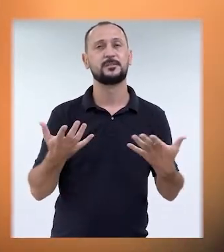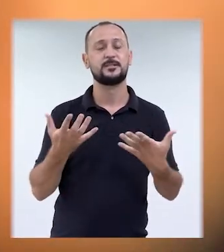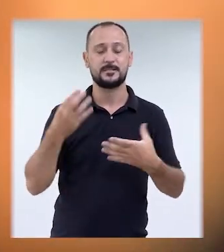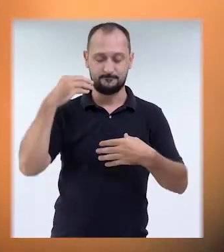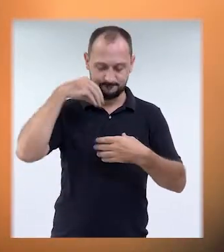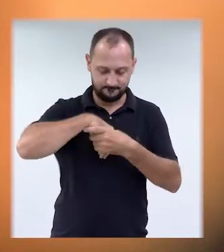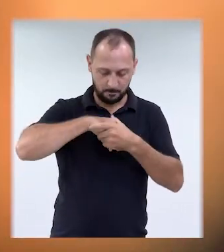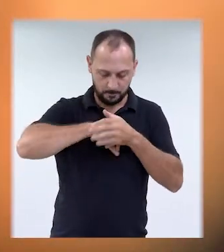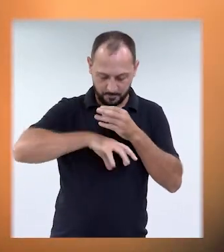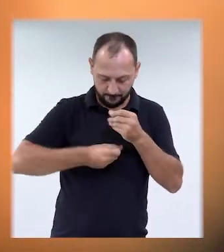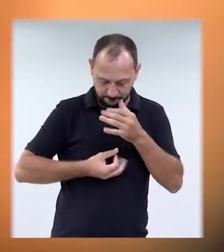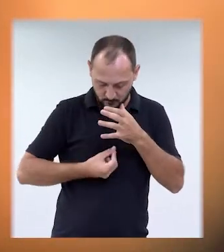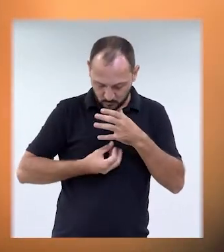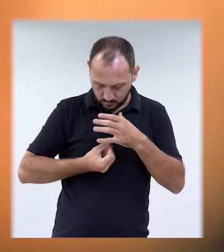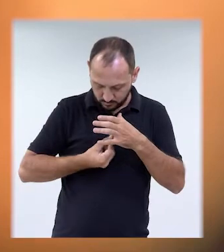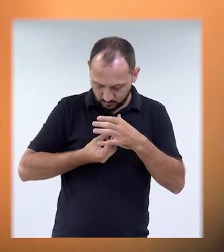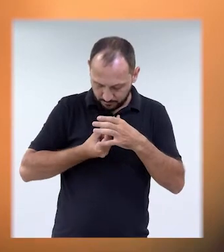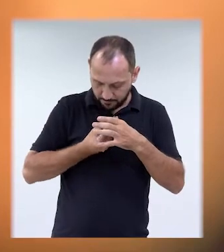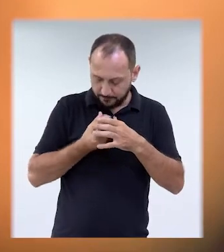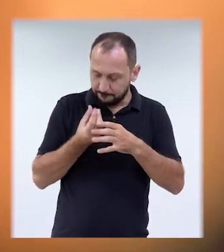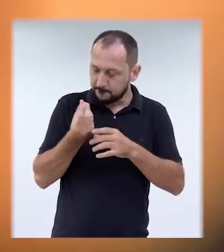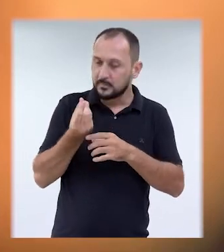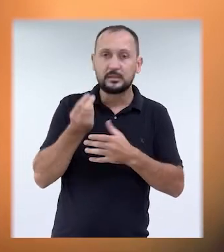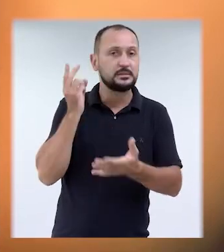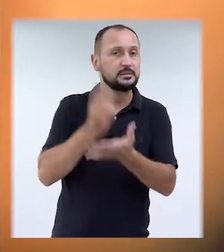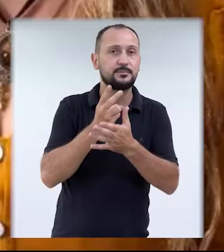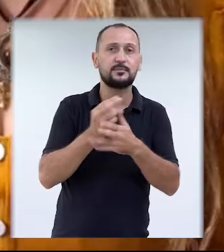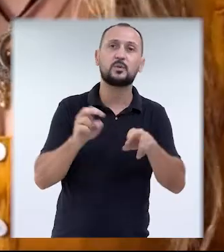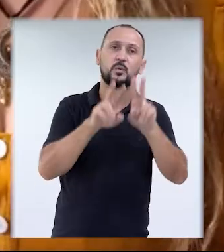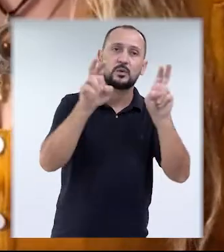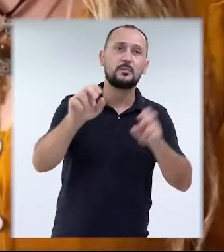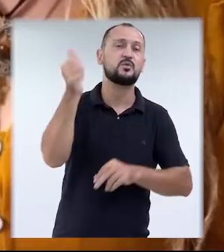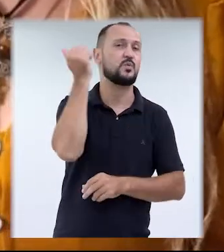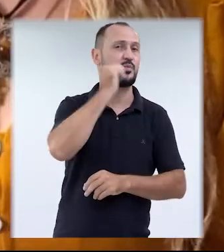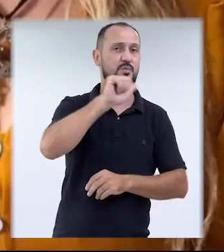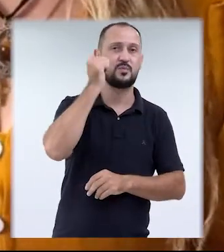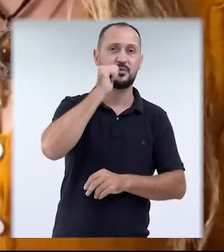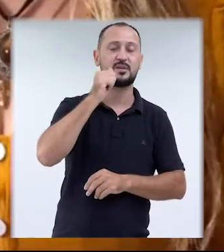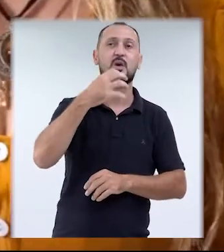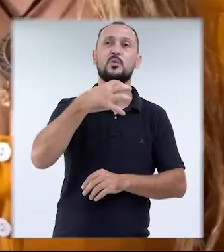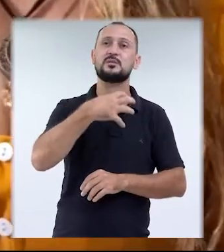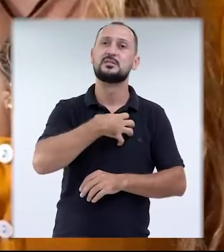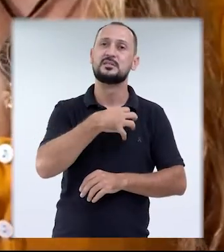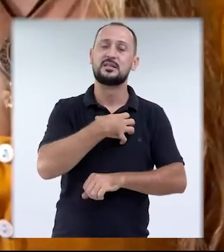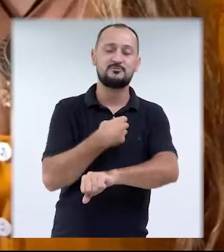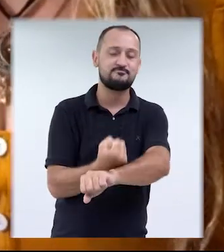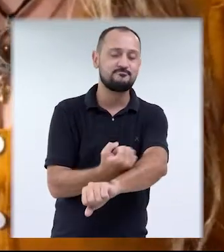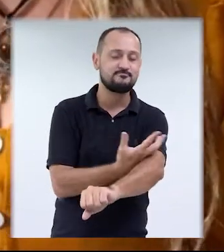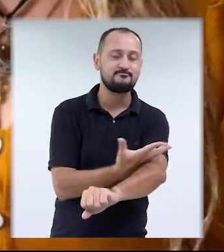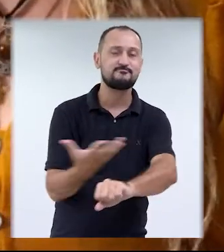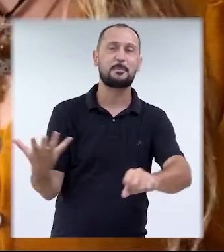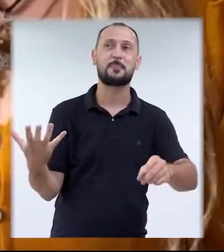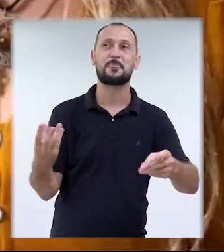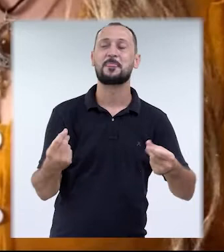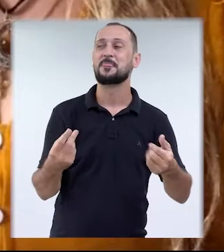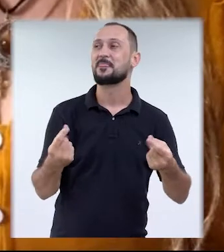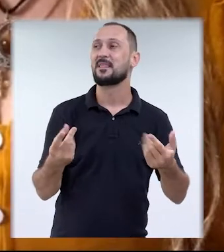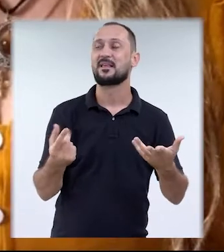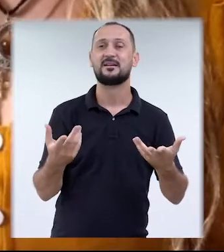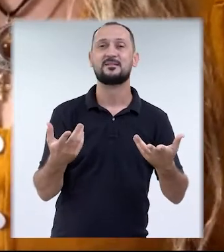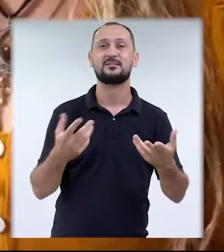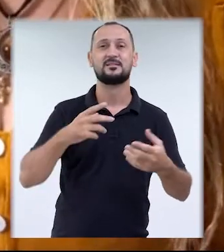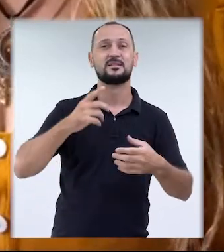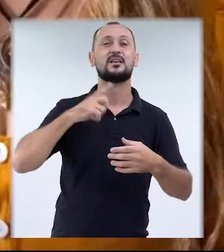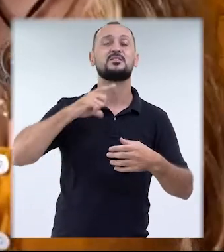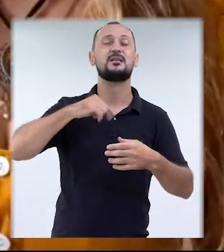a essência, né, ela vai estar sempre no feminino, que é o lugar do sentir, que é o lugar